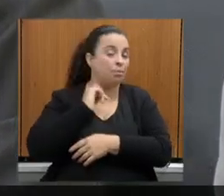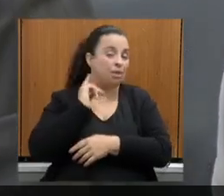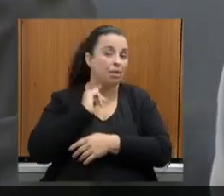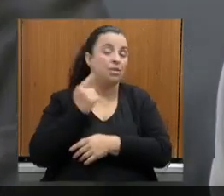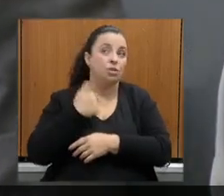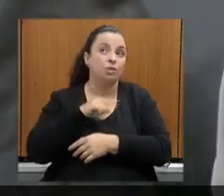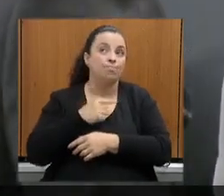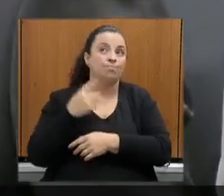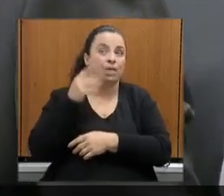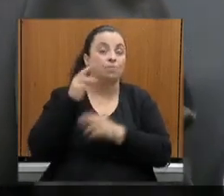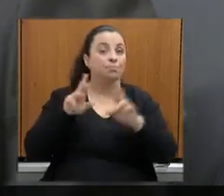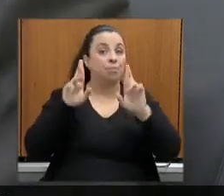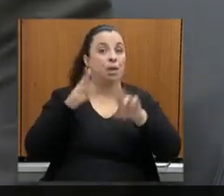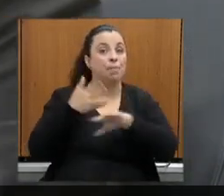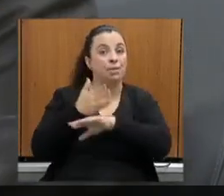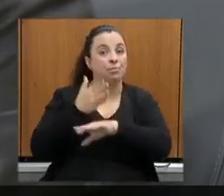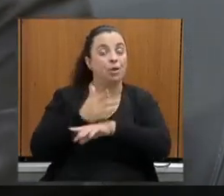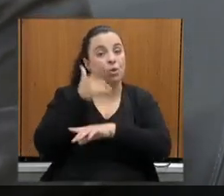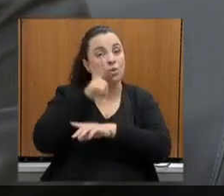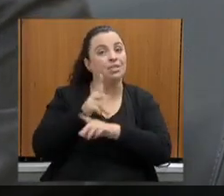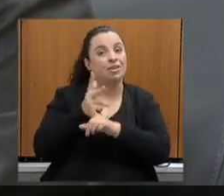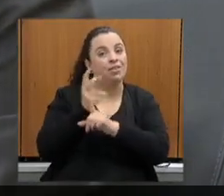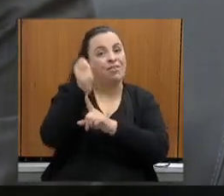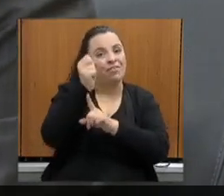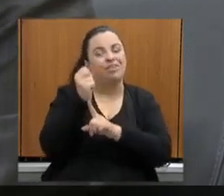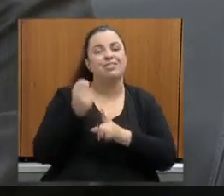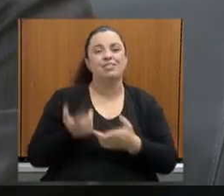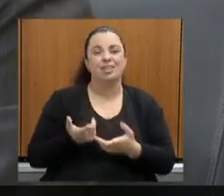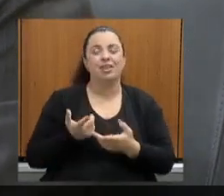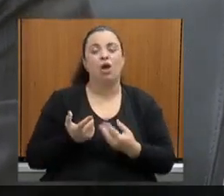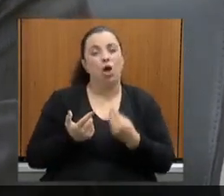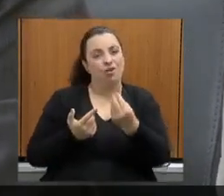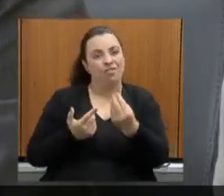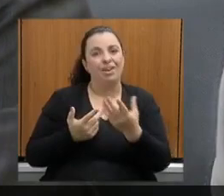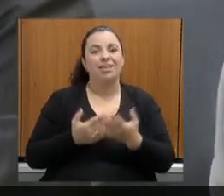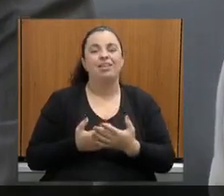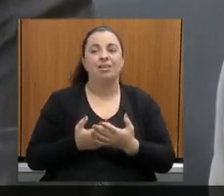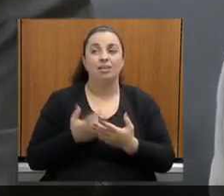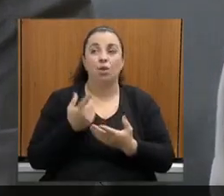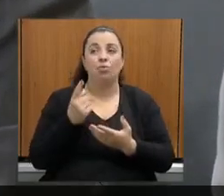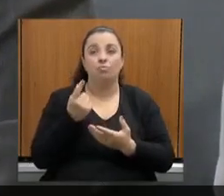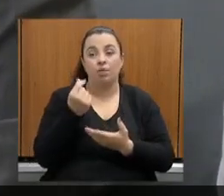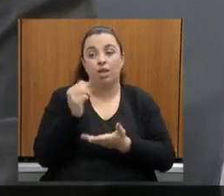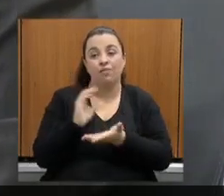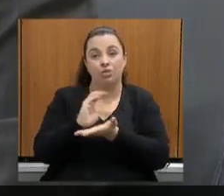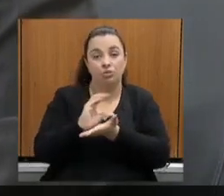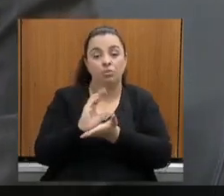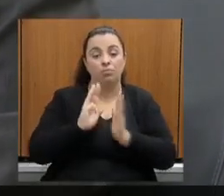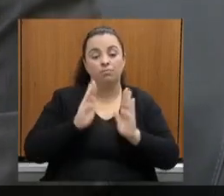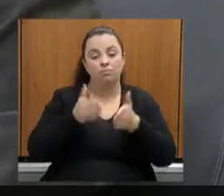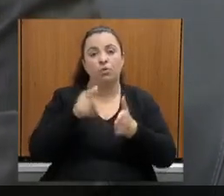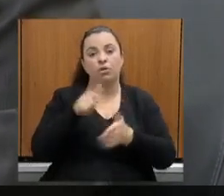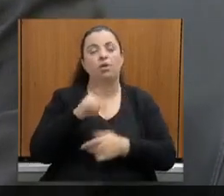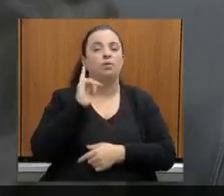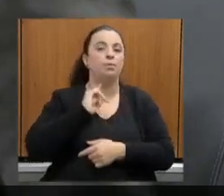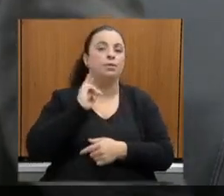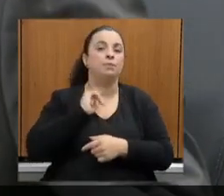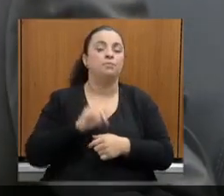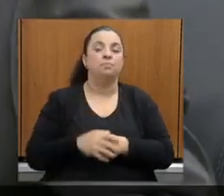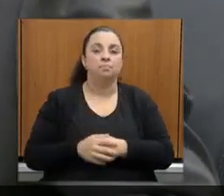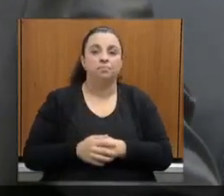vencedor desses lotes e novamente reitero investimento sempre em Minas Oi por favor